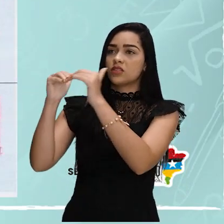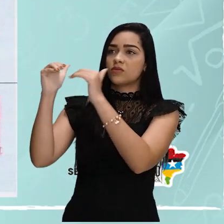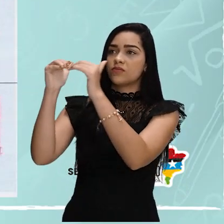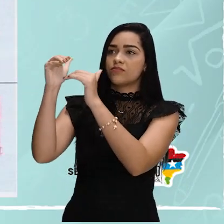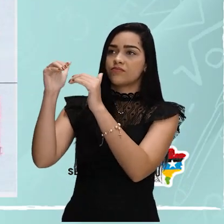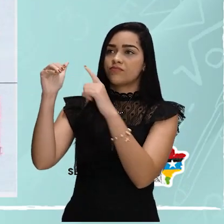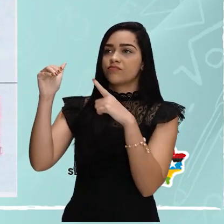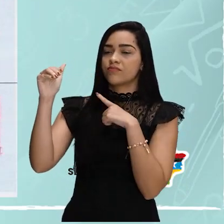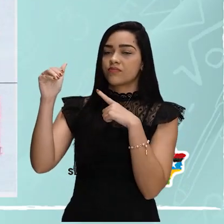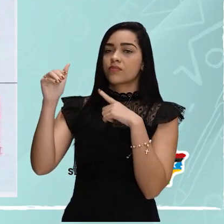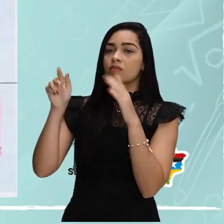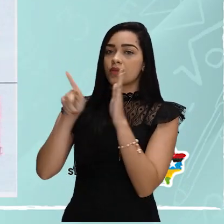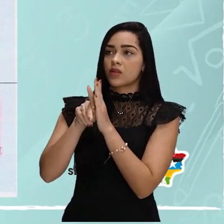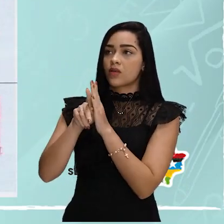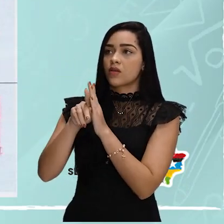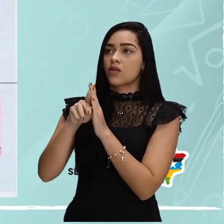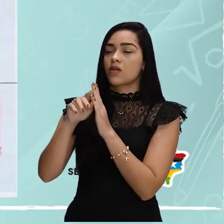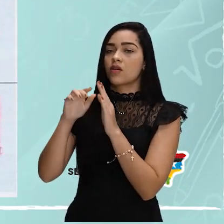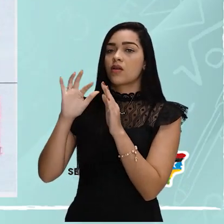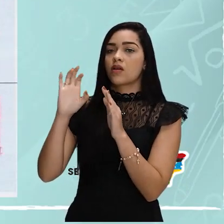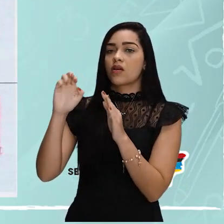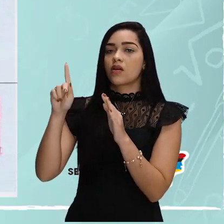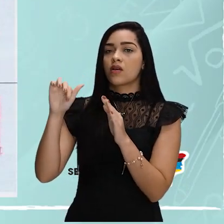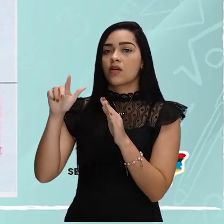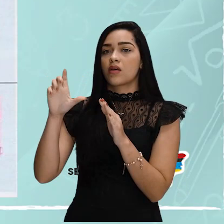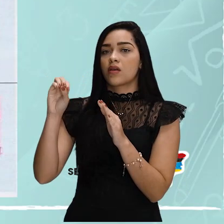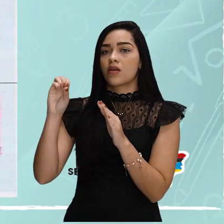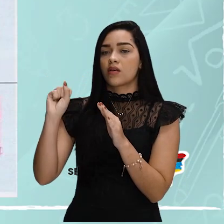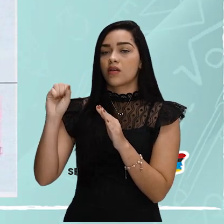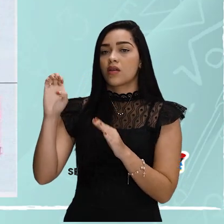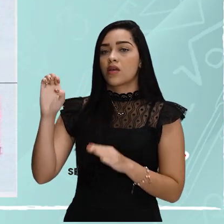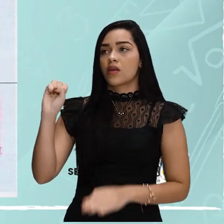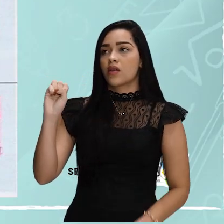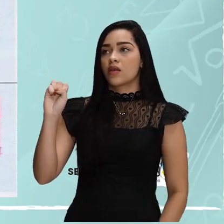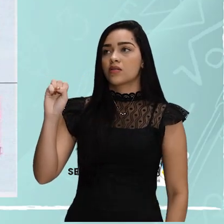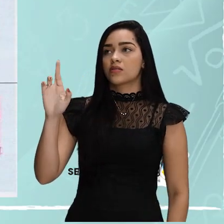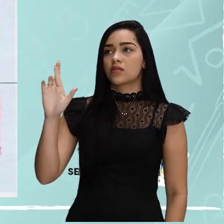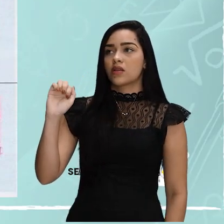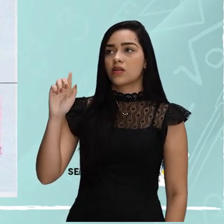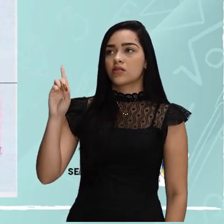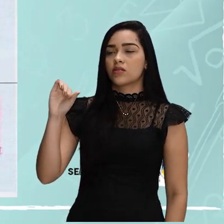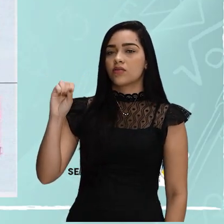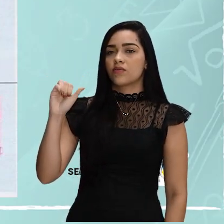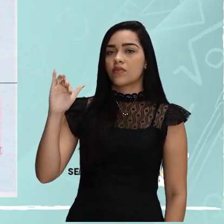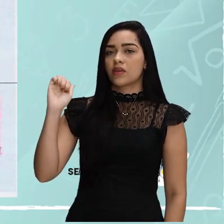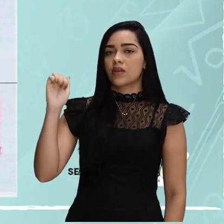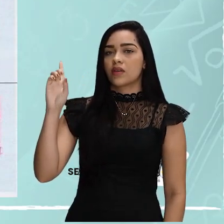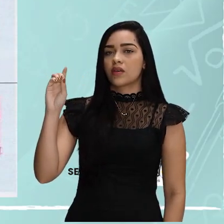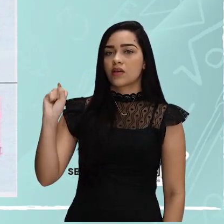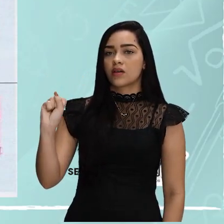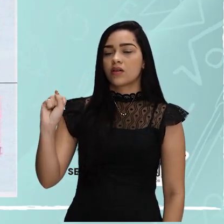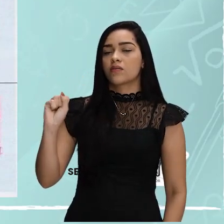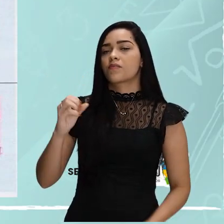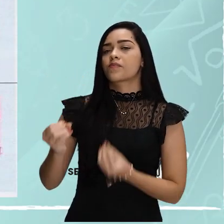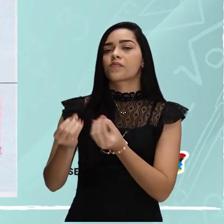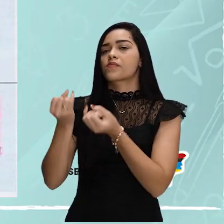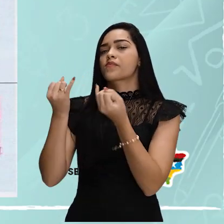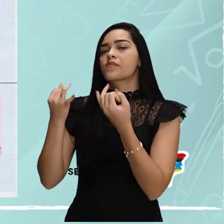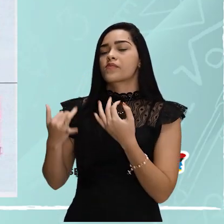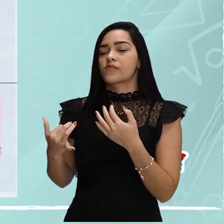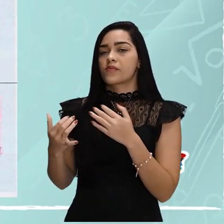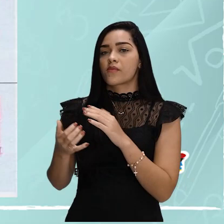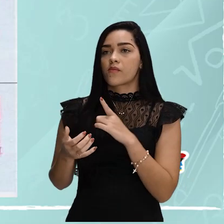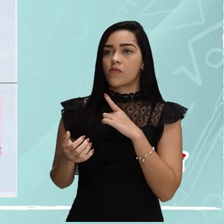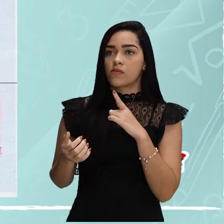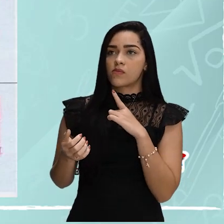outra. Então, são todos epitélios estratificados. Aí a gente vai classificar esses estratificados de acordo